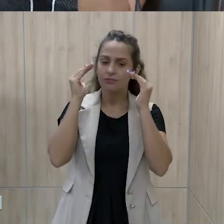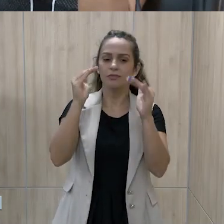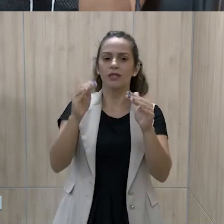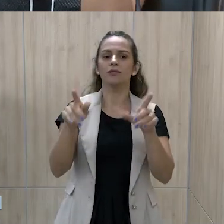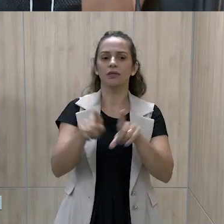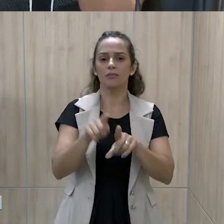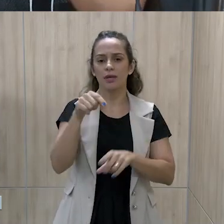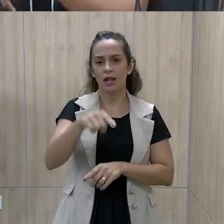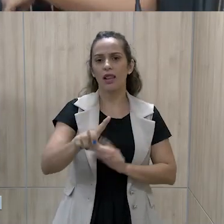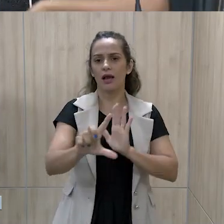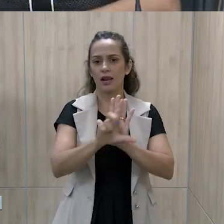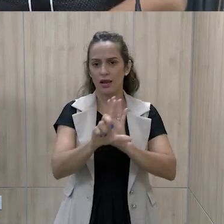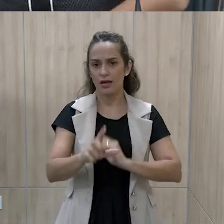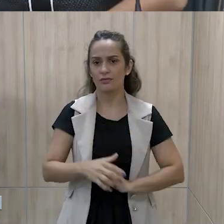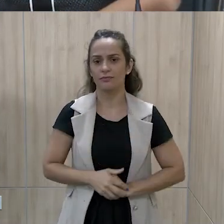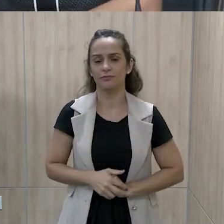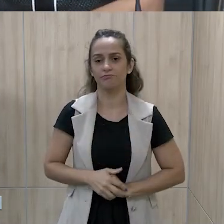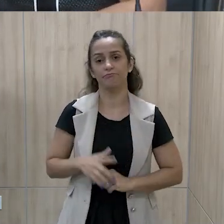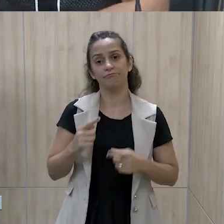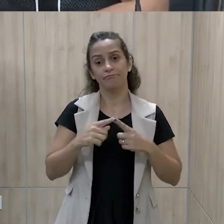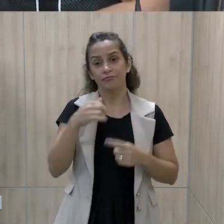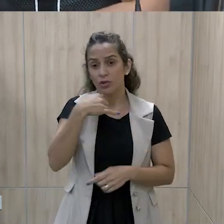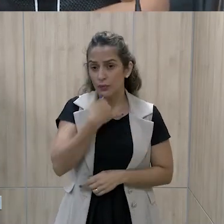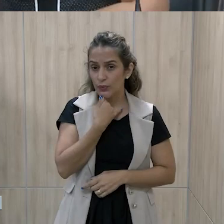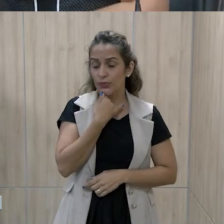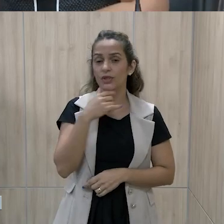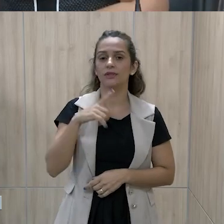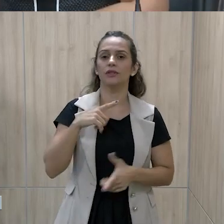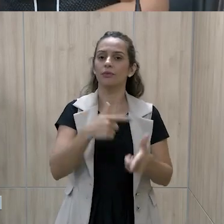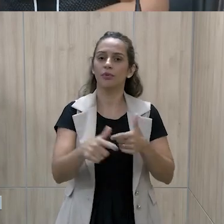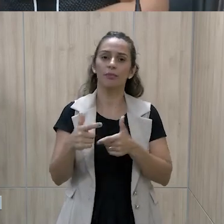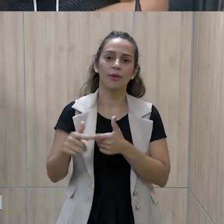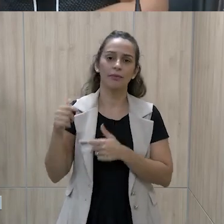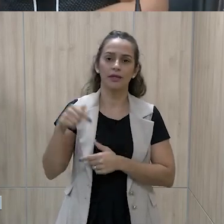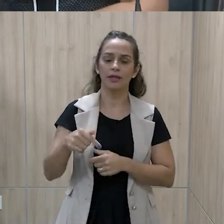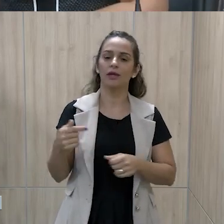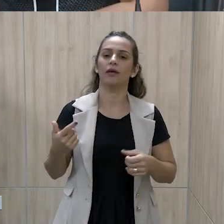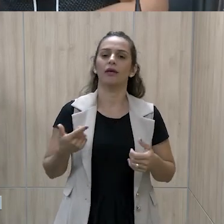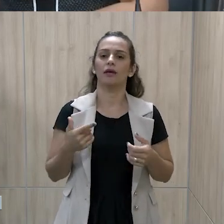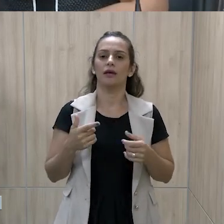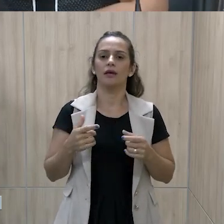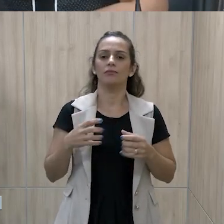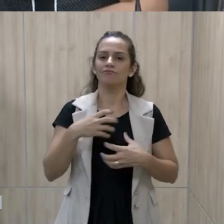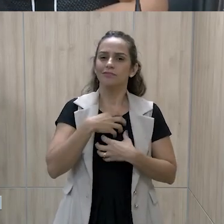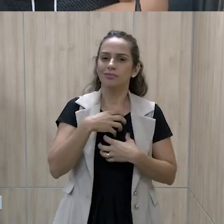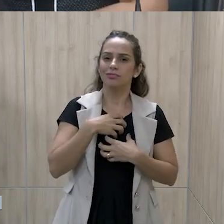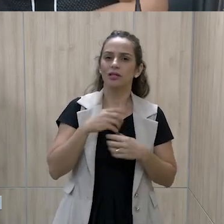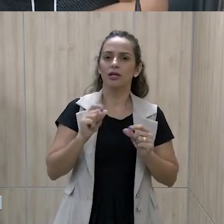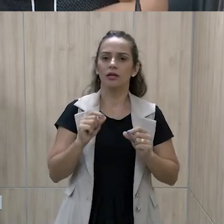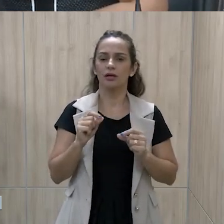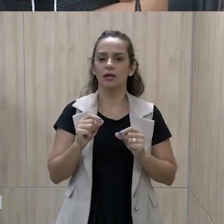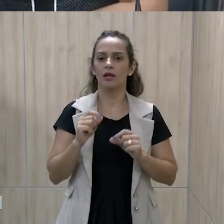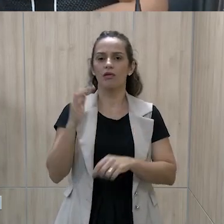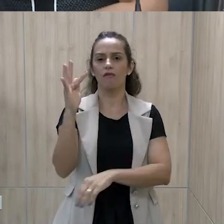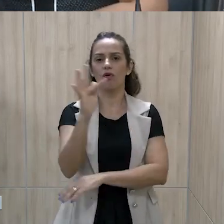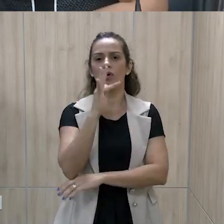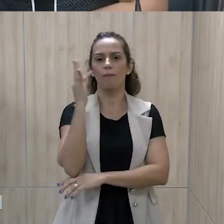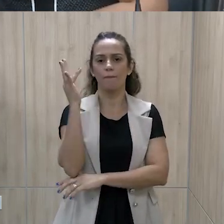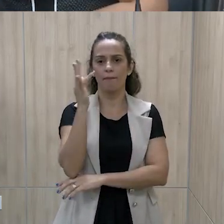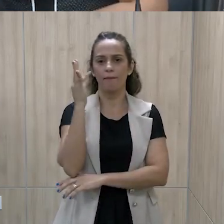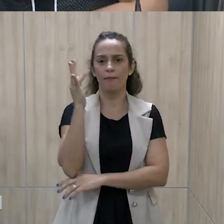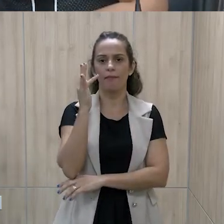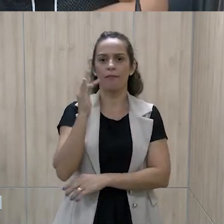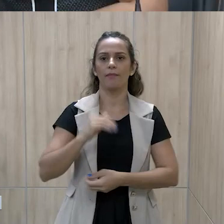pelo respeito a legalidade Infelizmente há uma invasão aqui no sentido